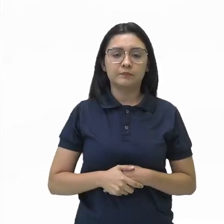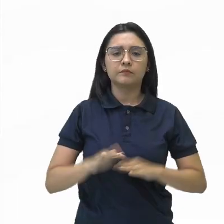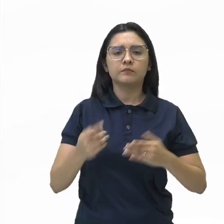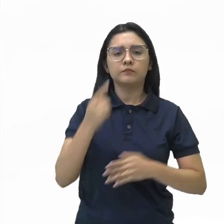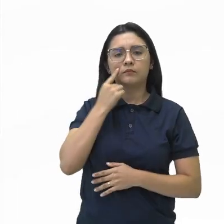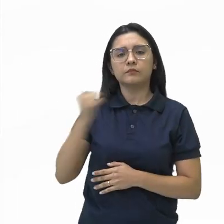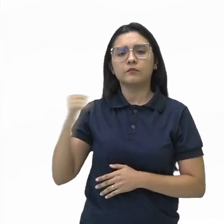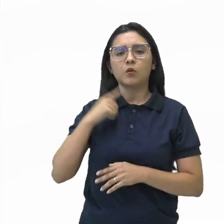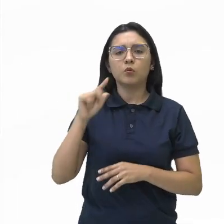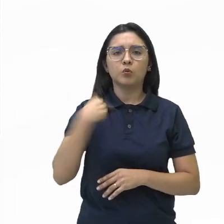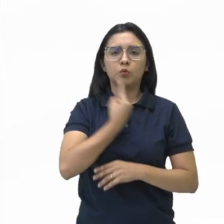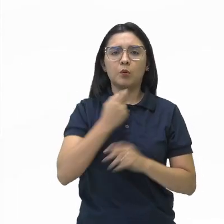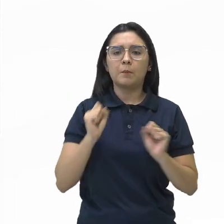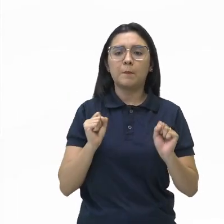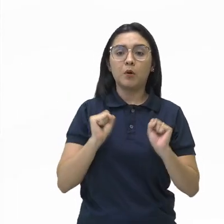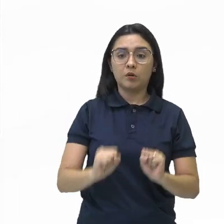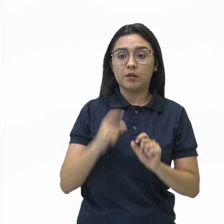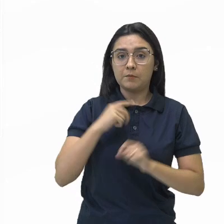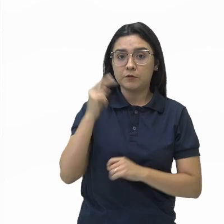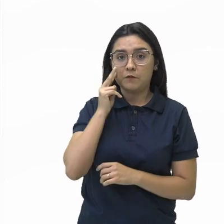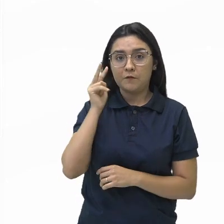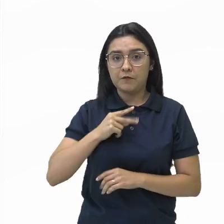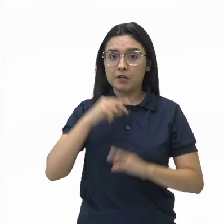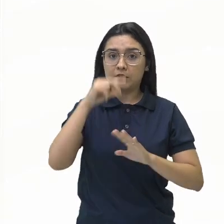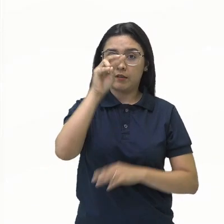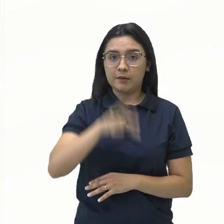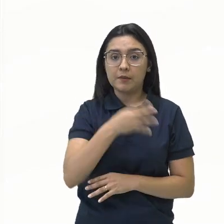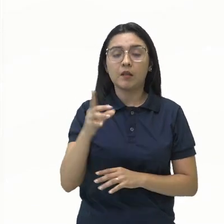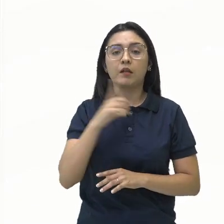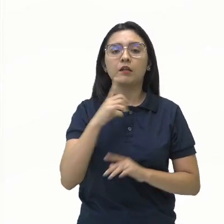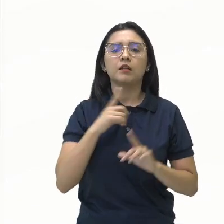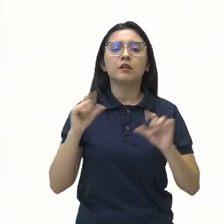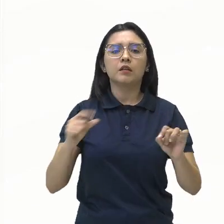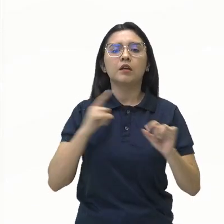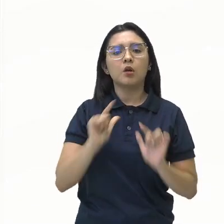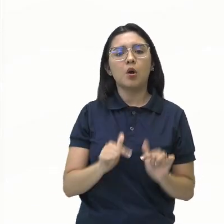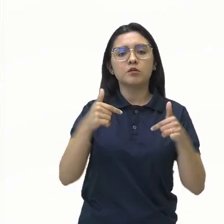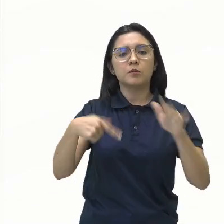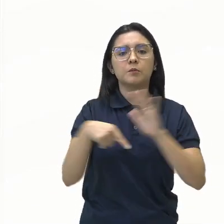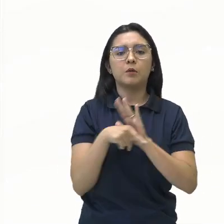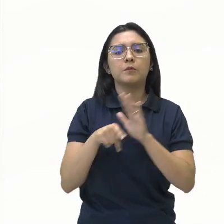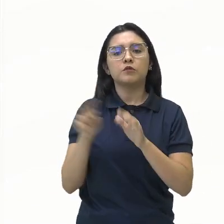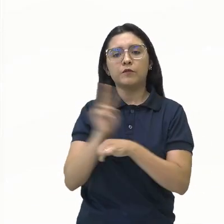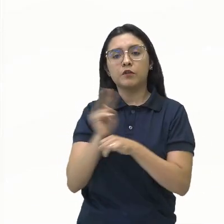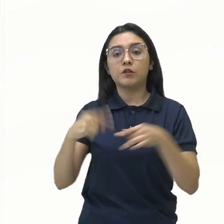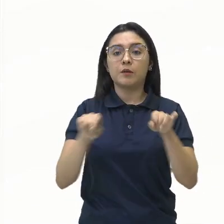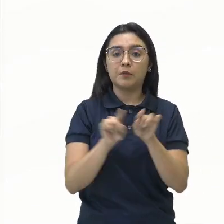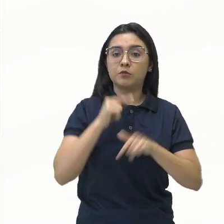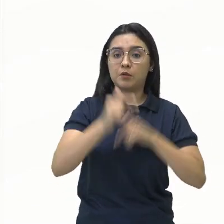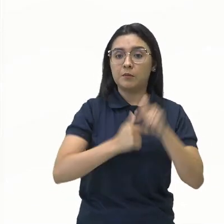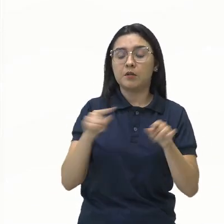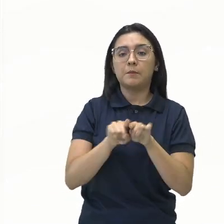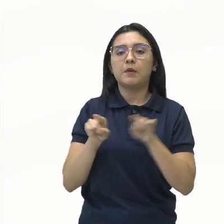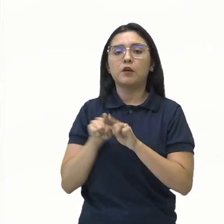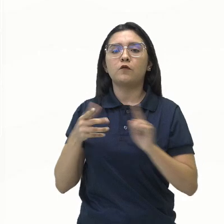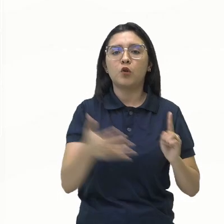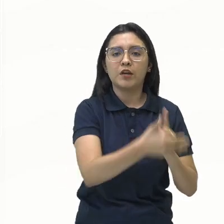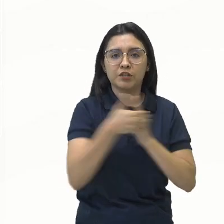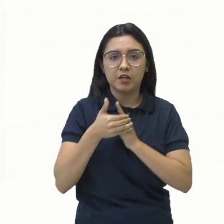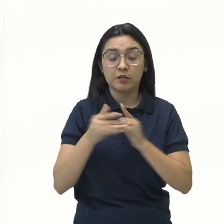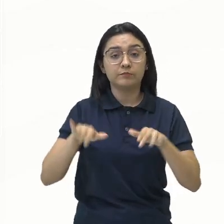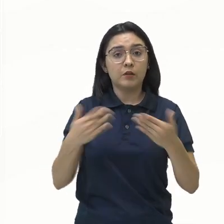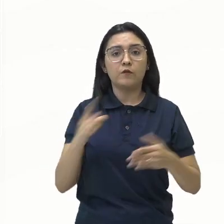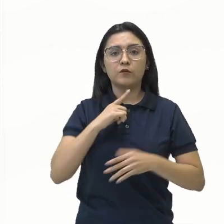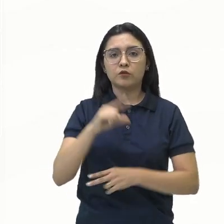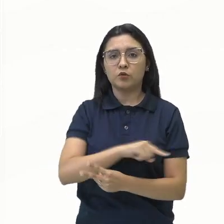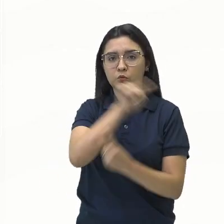conforme a gente pode observar aqui na nossa tabela, a gente tem ações de fiscalização e os trabalhadores resgatados também. Eu vou pegar